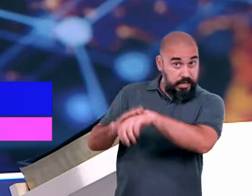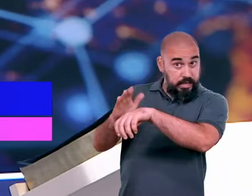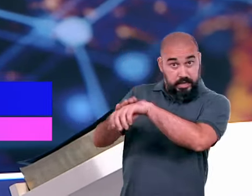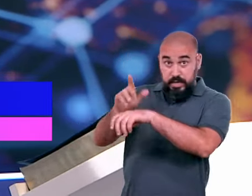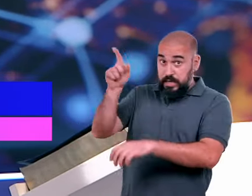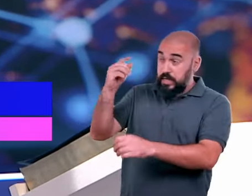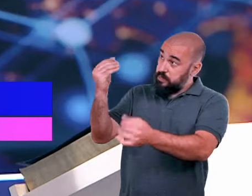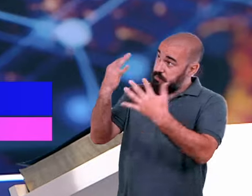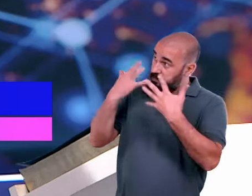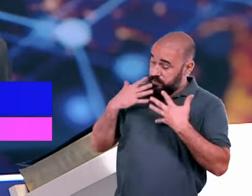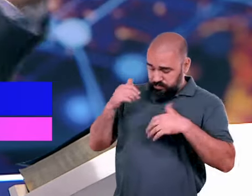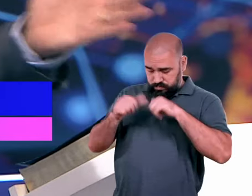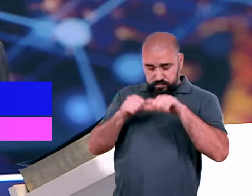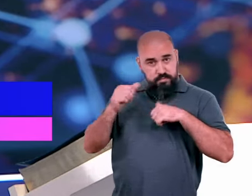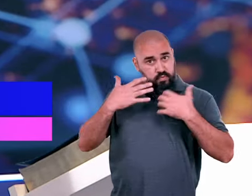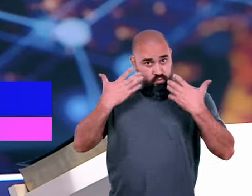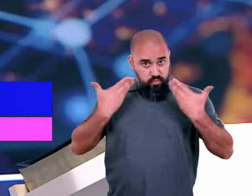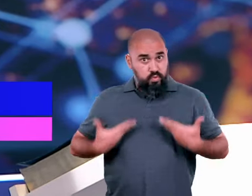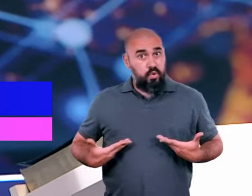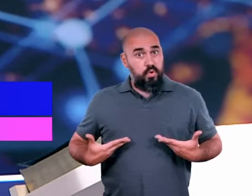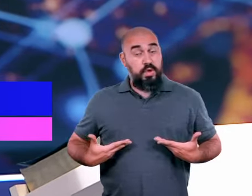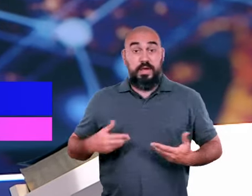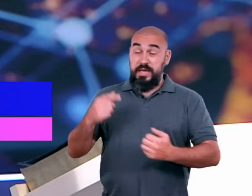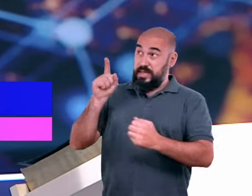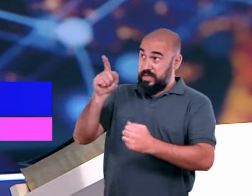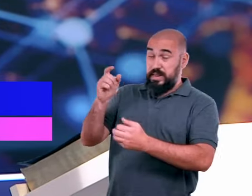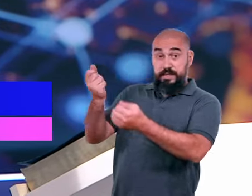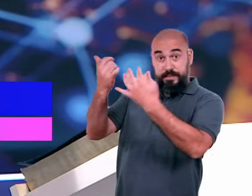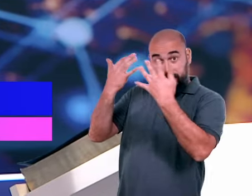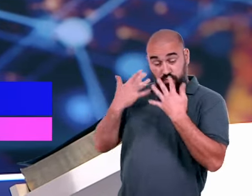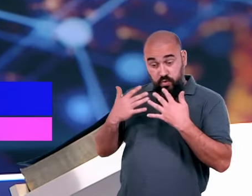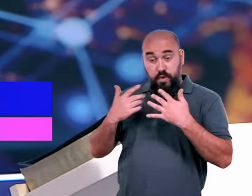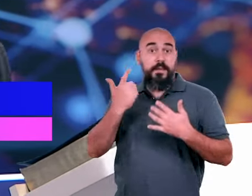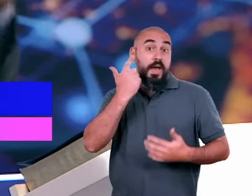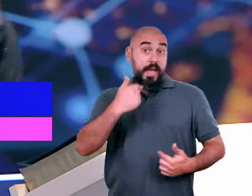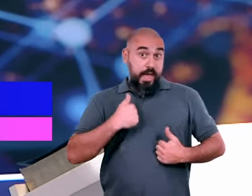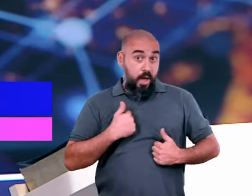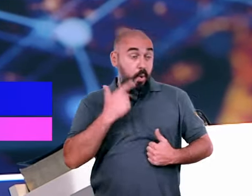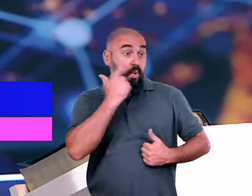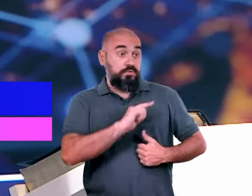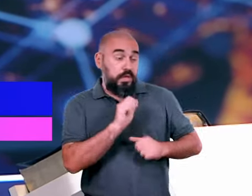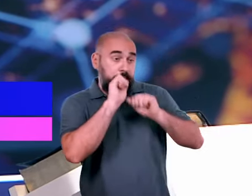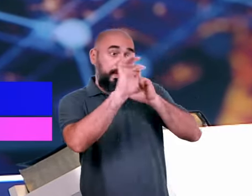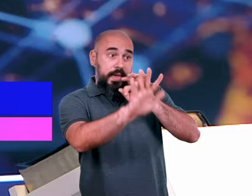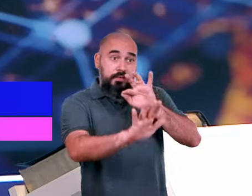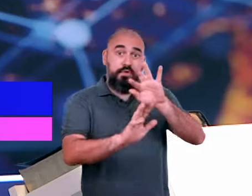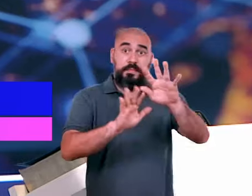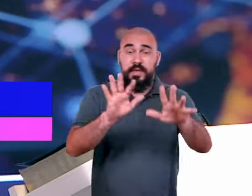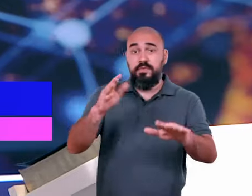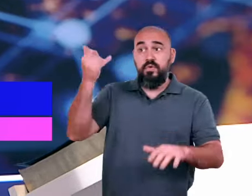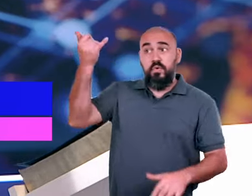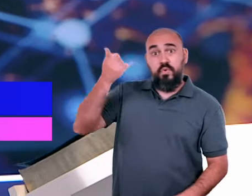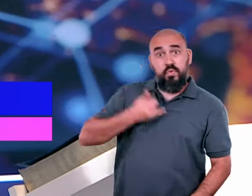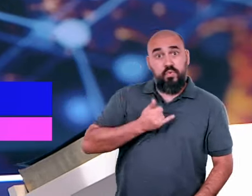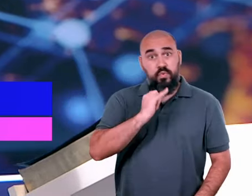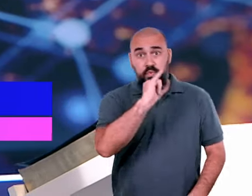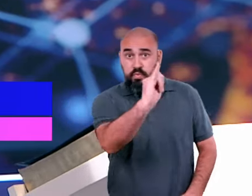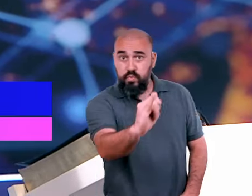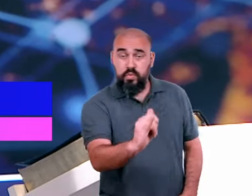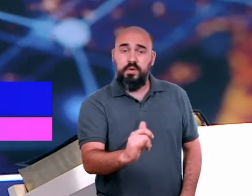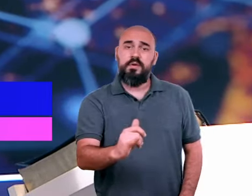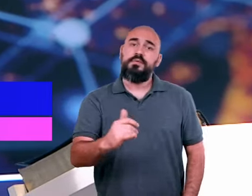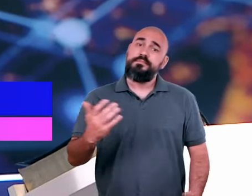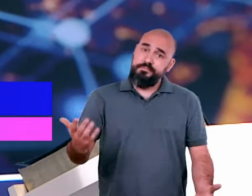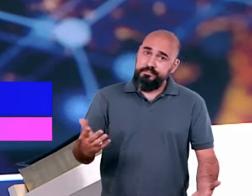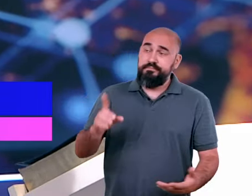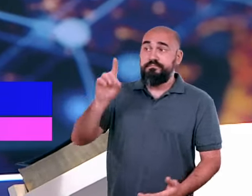do Senhor. Ele abençoa para abençoar outros. Deus abençoaria o seu povo para alcançar outras pessoas. E Deus abençoa pessoas, capacitando